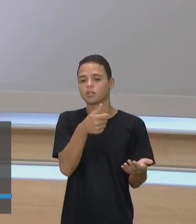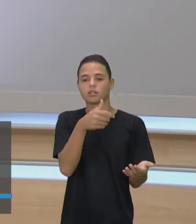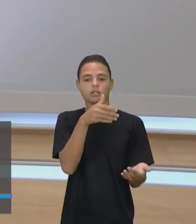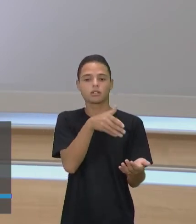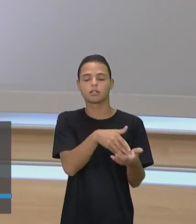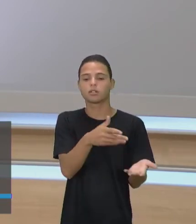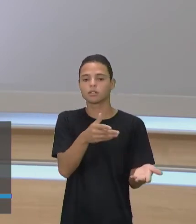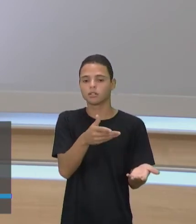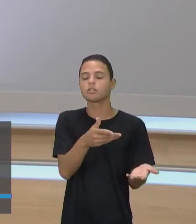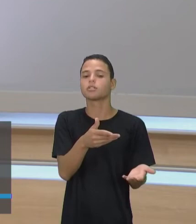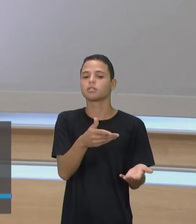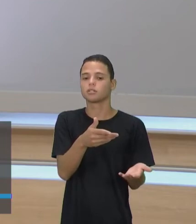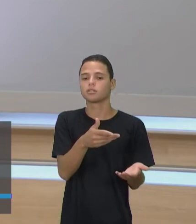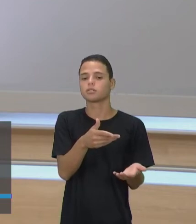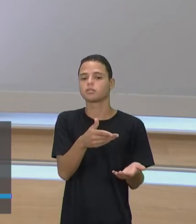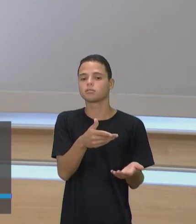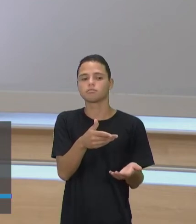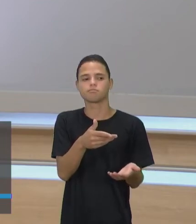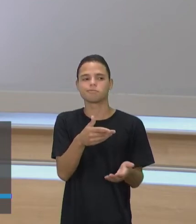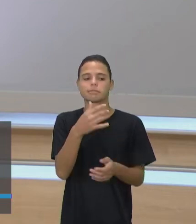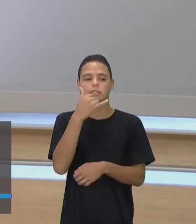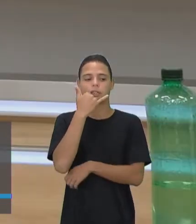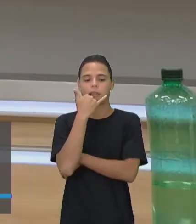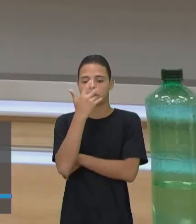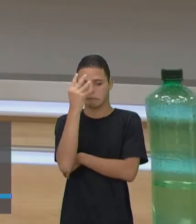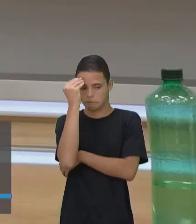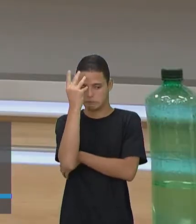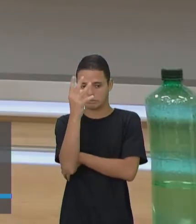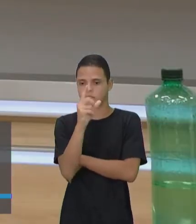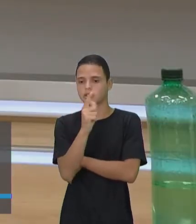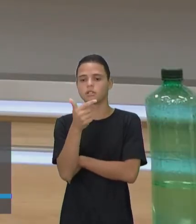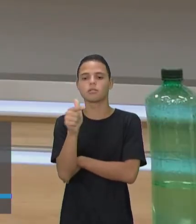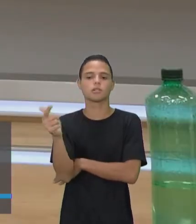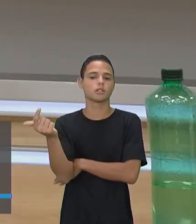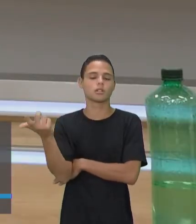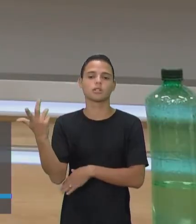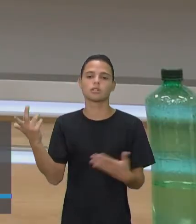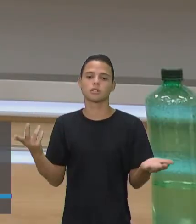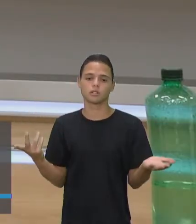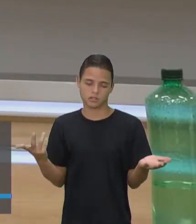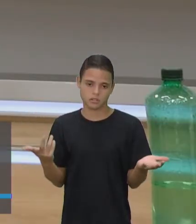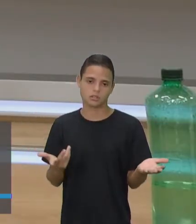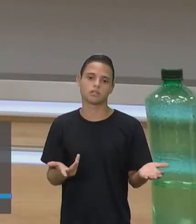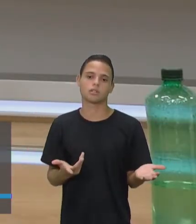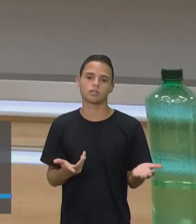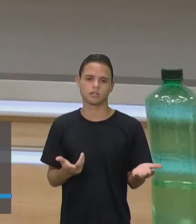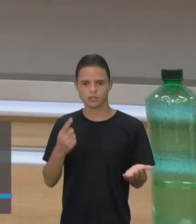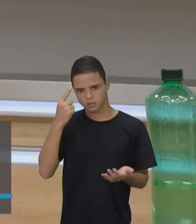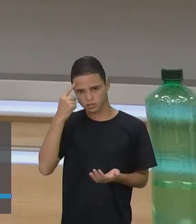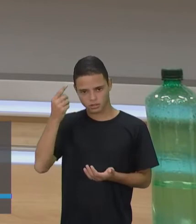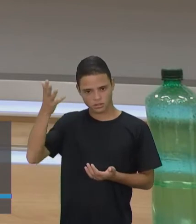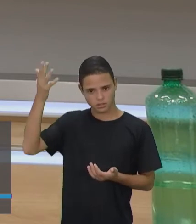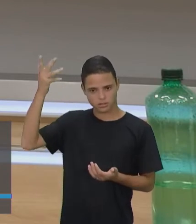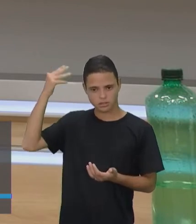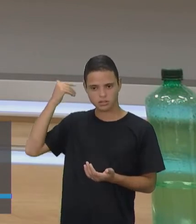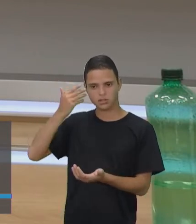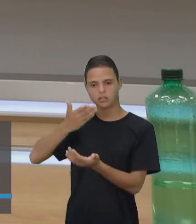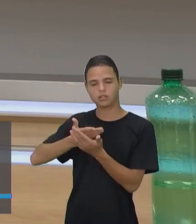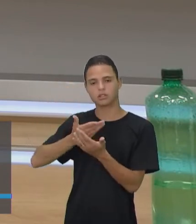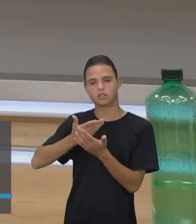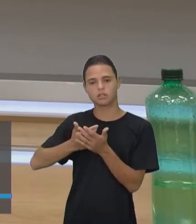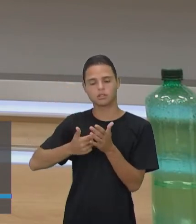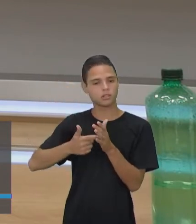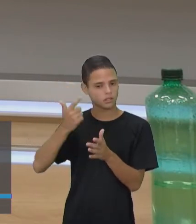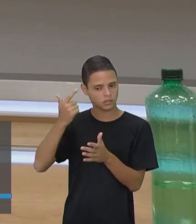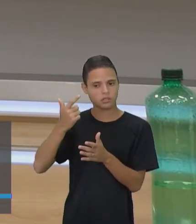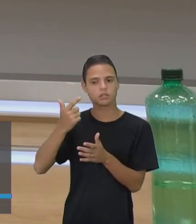como ter muitas desculpas para isso. E é aquela coisa que eu falei lá nas primeiras aulas, mas que agora eu acho que